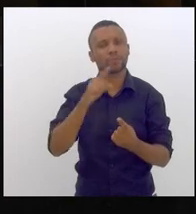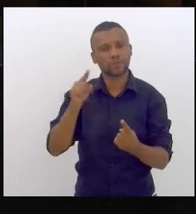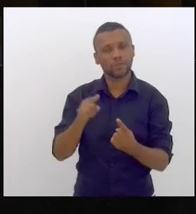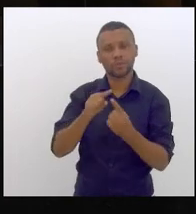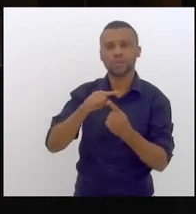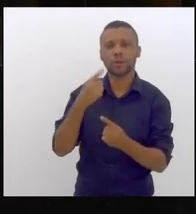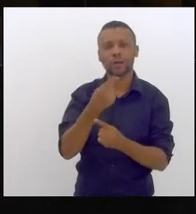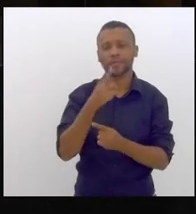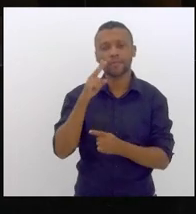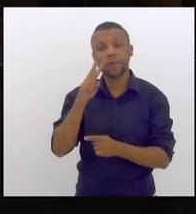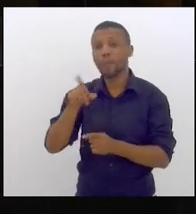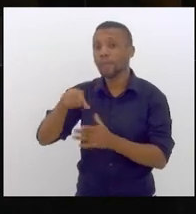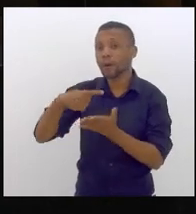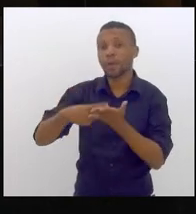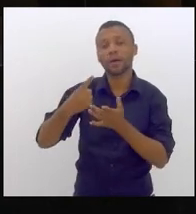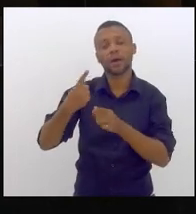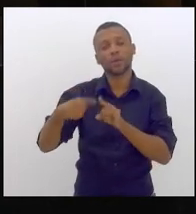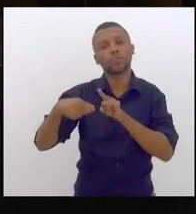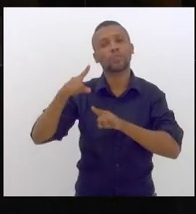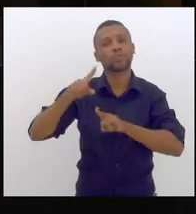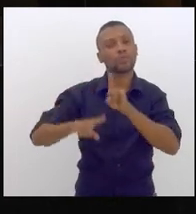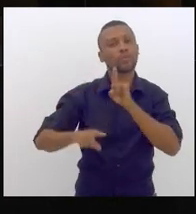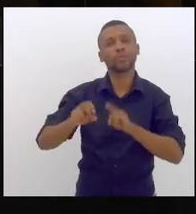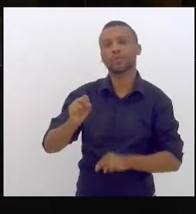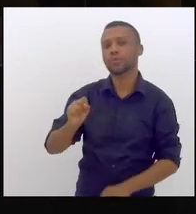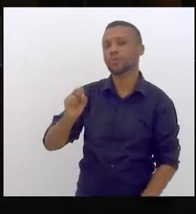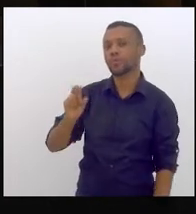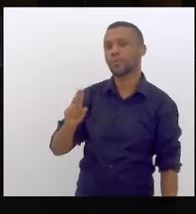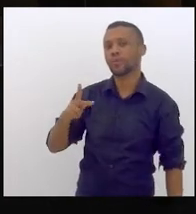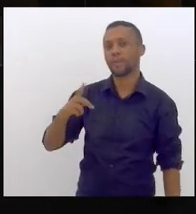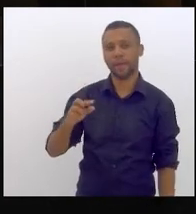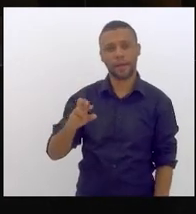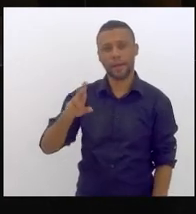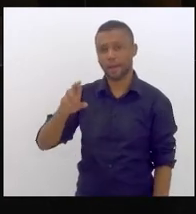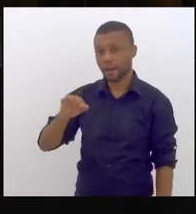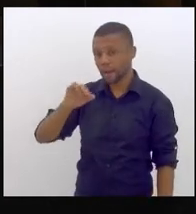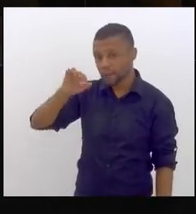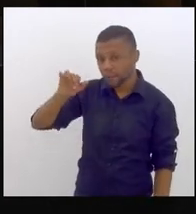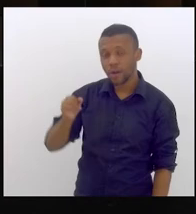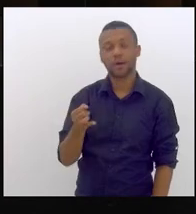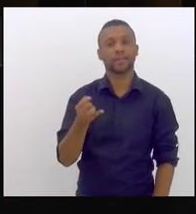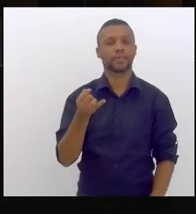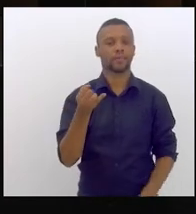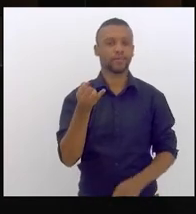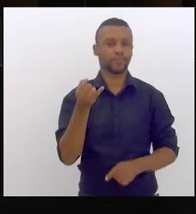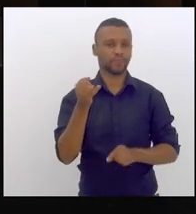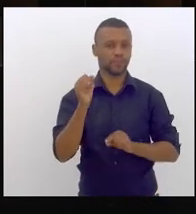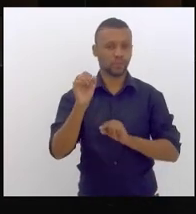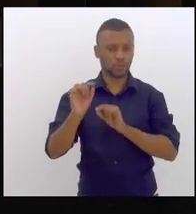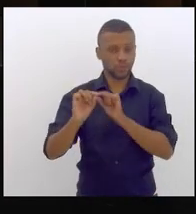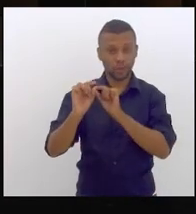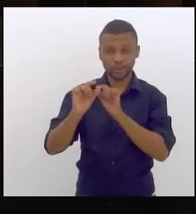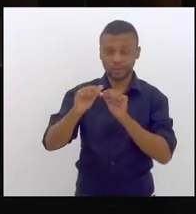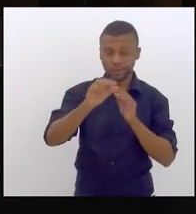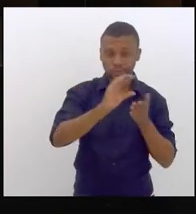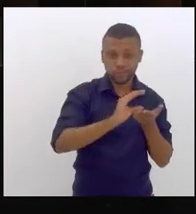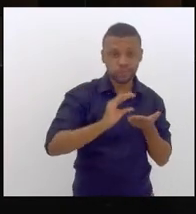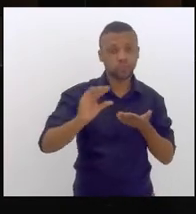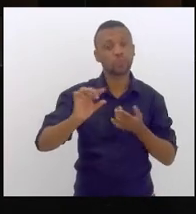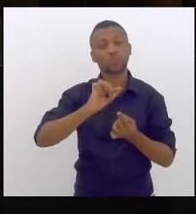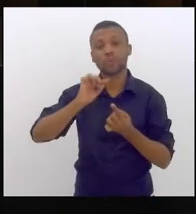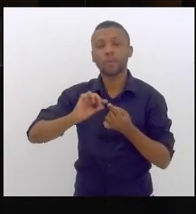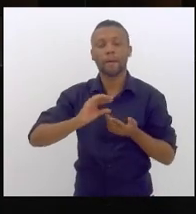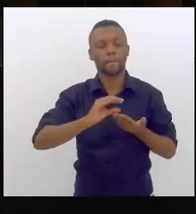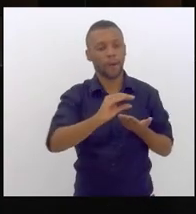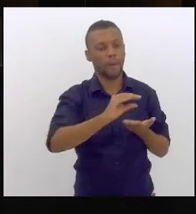o SuperRJ, um programa que essa casa destinou justamente para fazer a distribuição de renda, vê